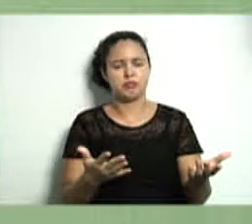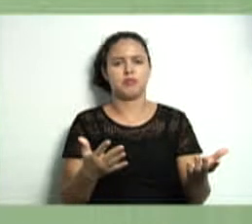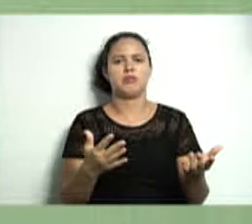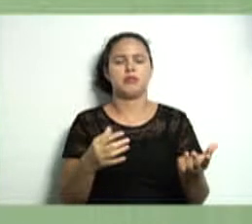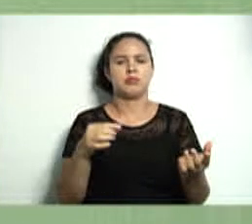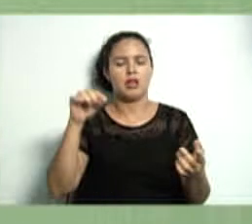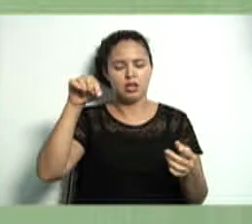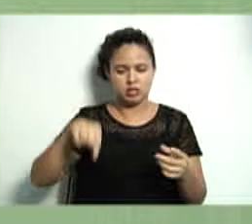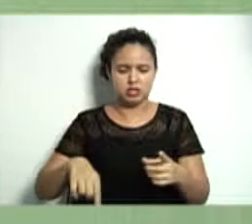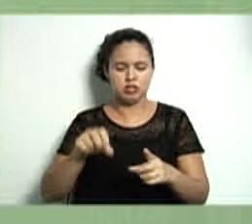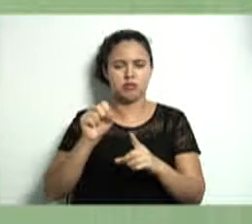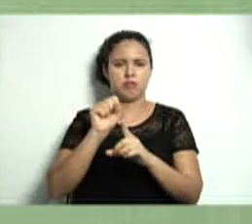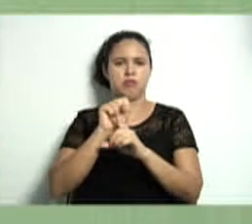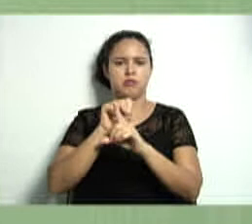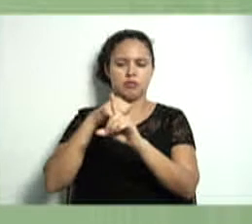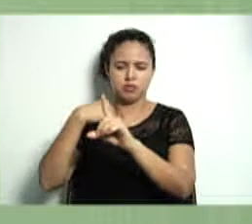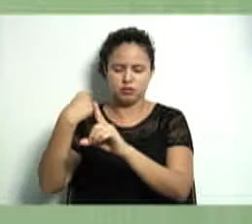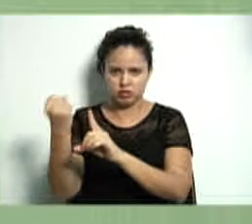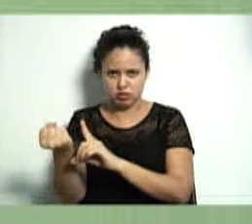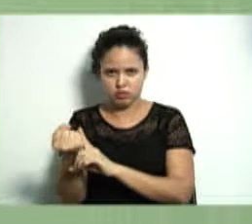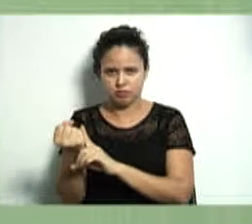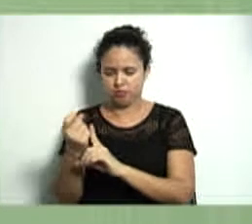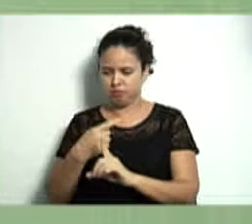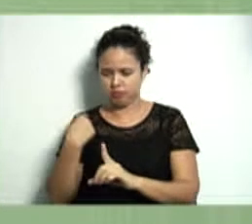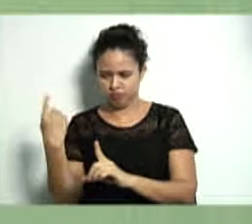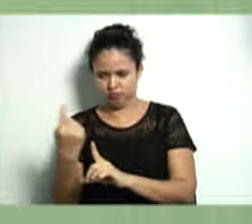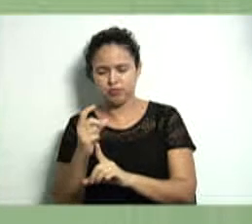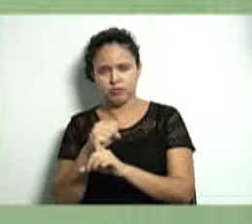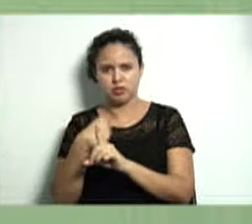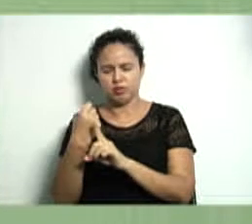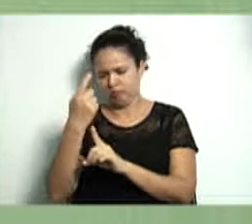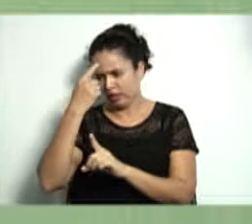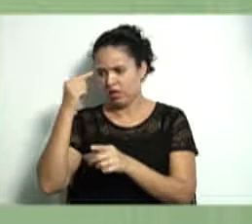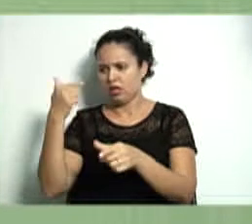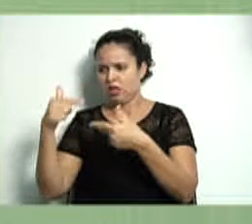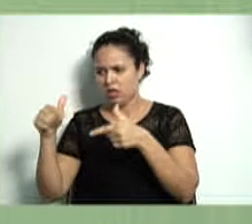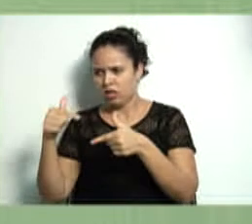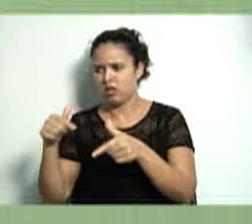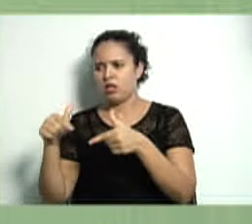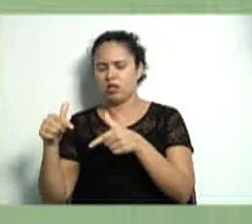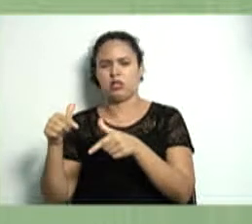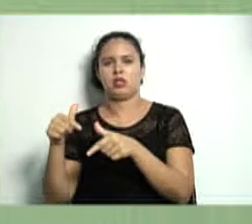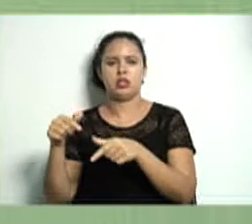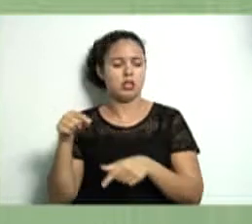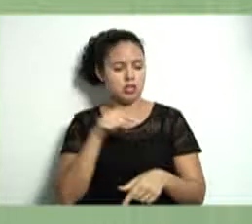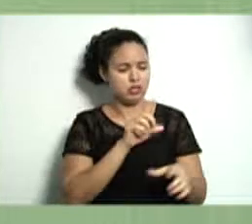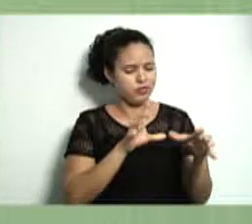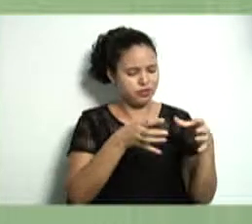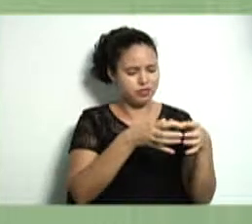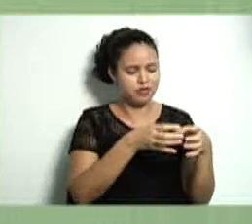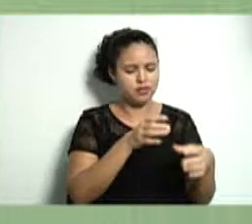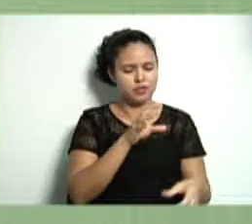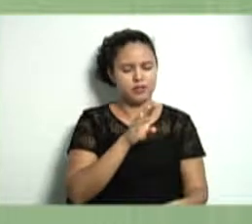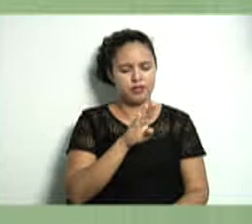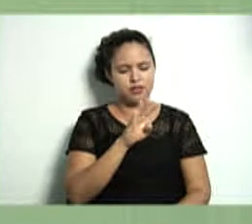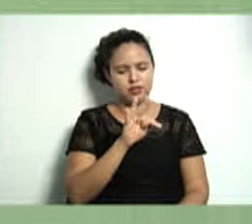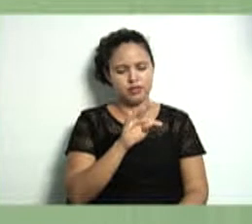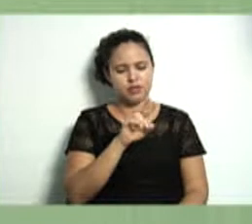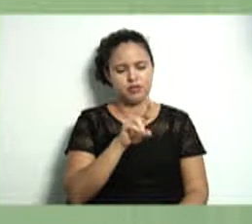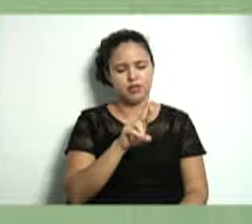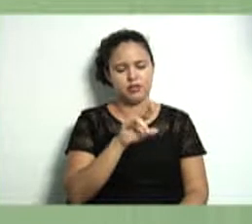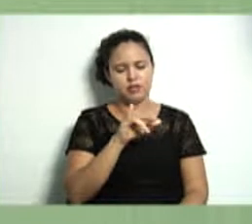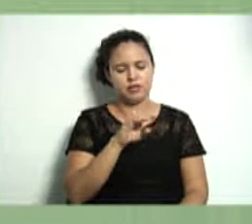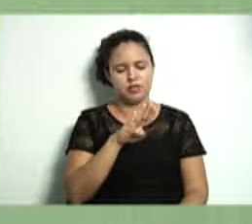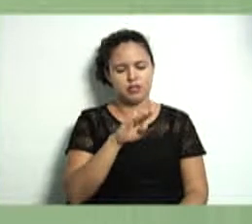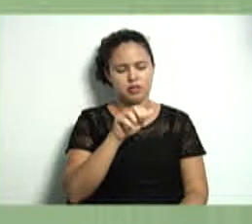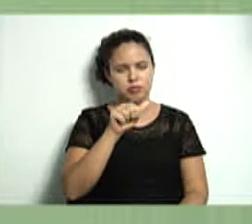um trabalho, né? Então, eles vivem bastante integrados ao meio, eles não se